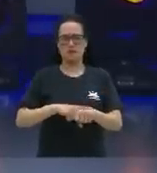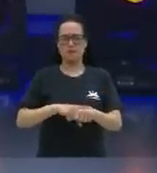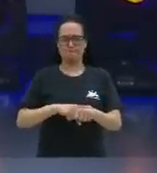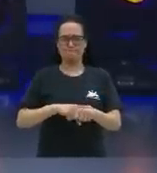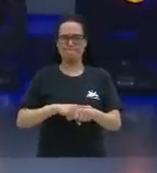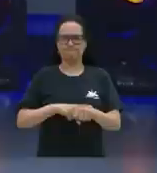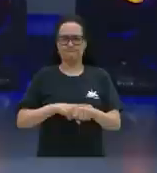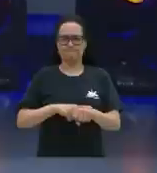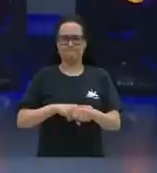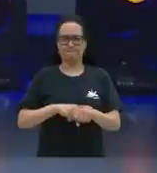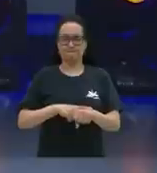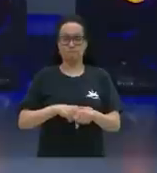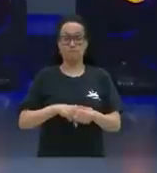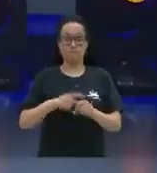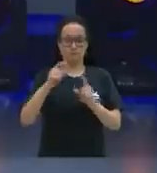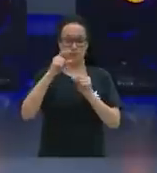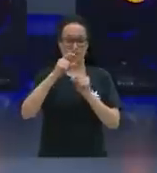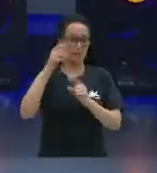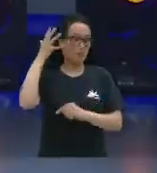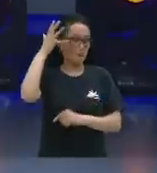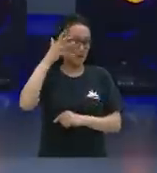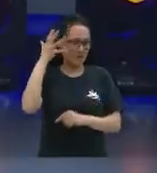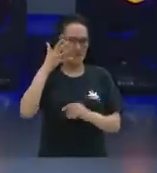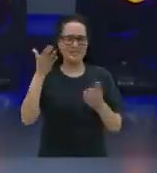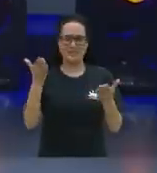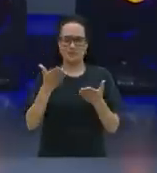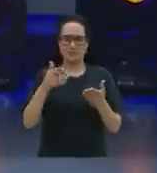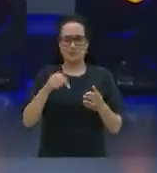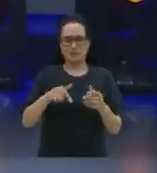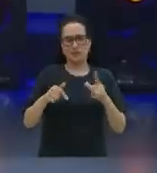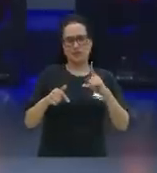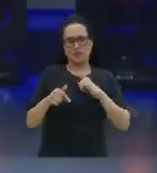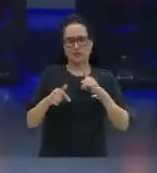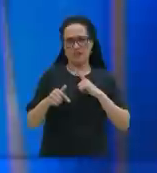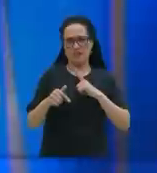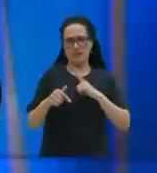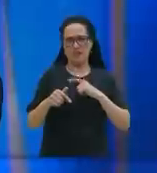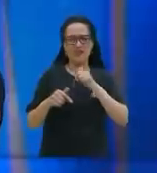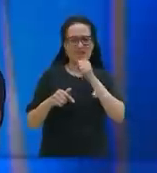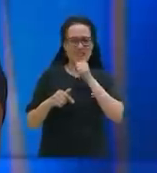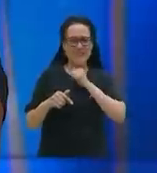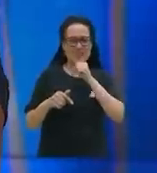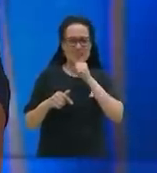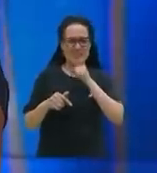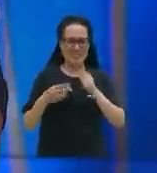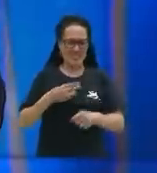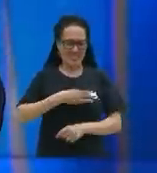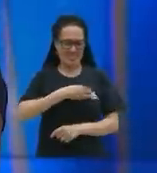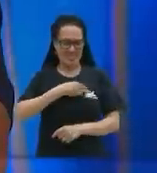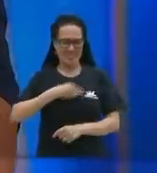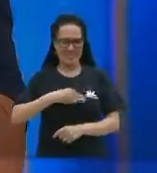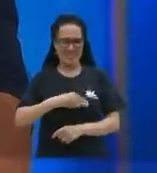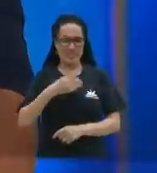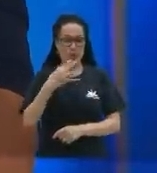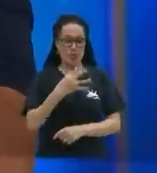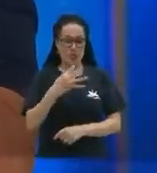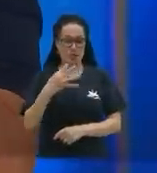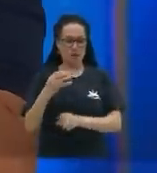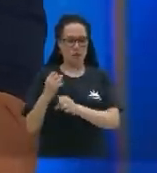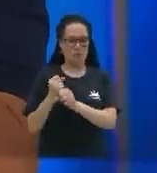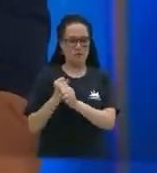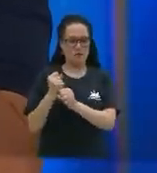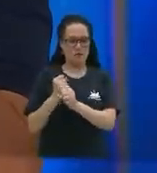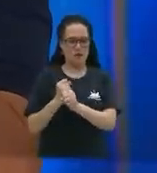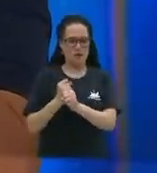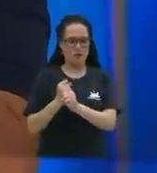escutando essa palavra. Aqui tem um velho missionário de mais de 44 anos de